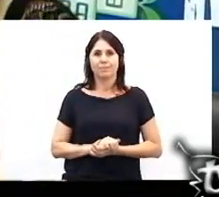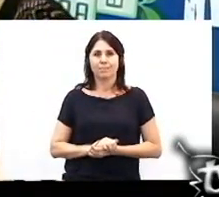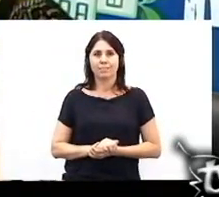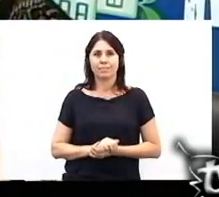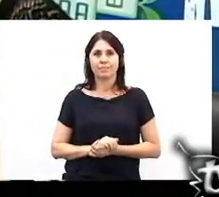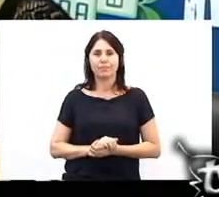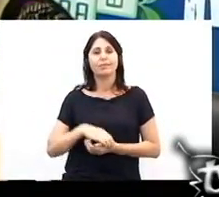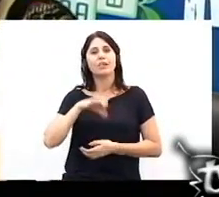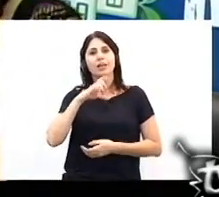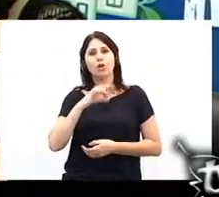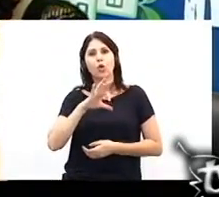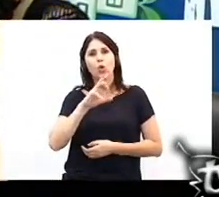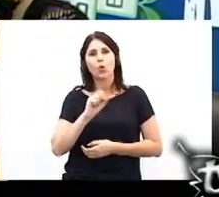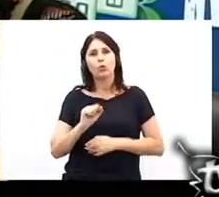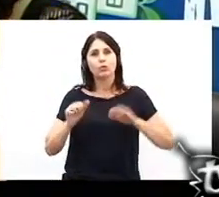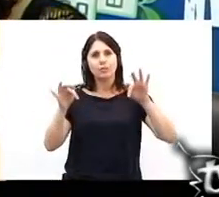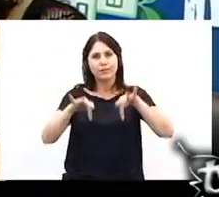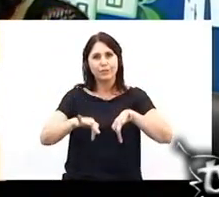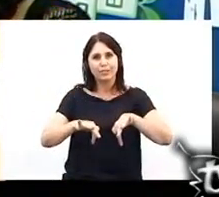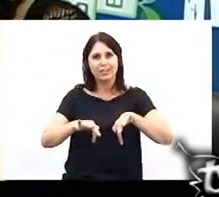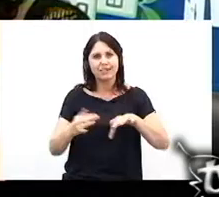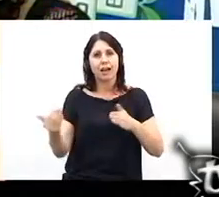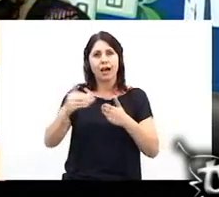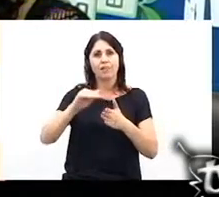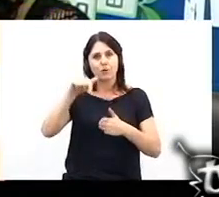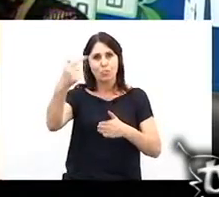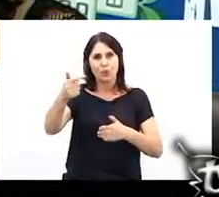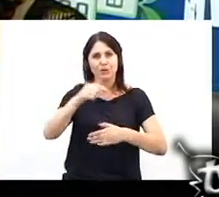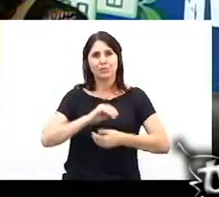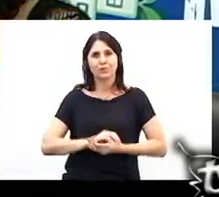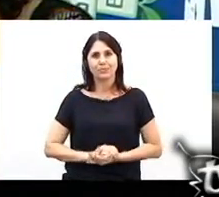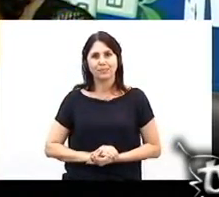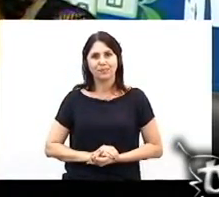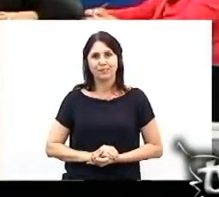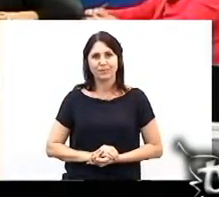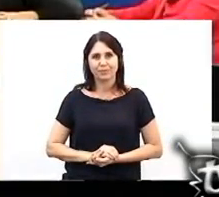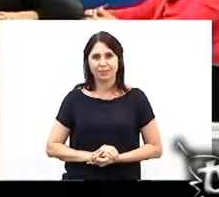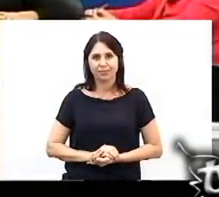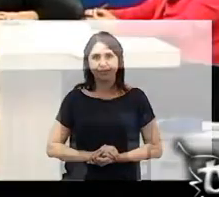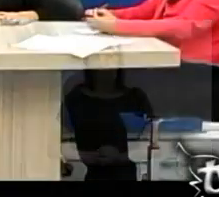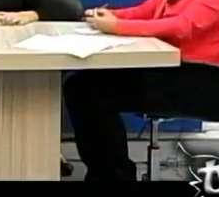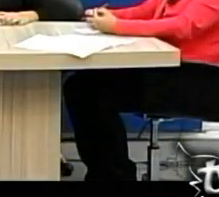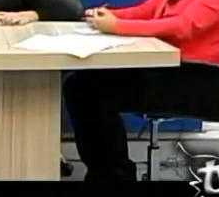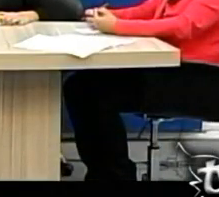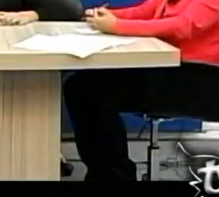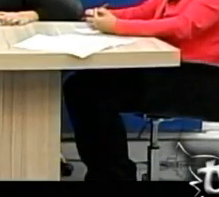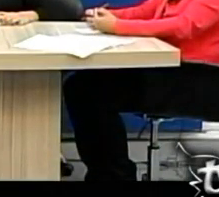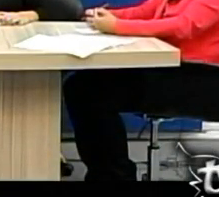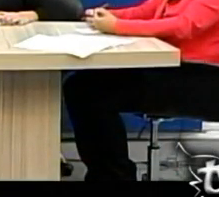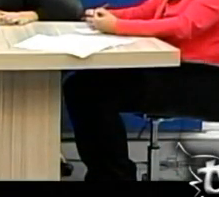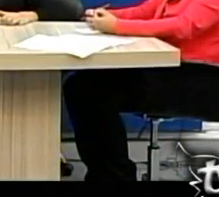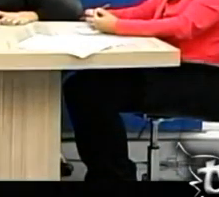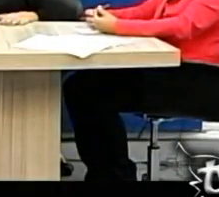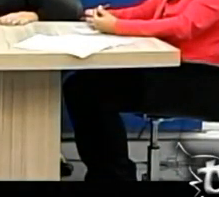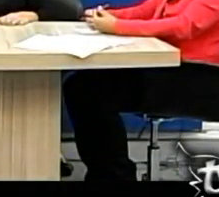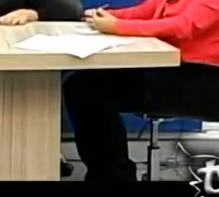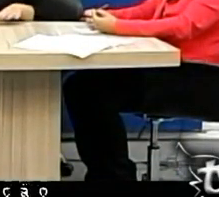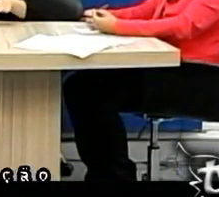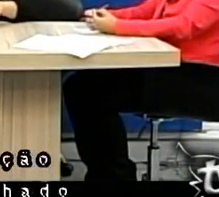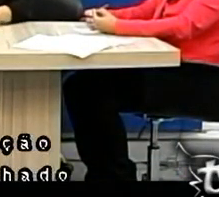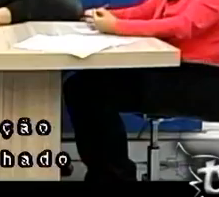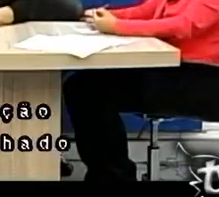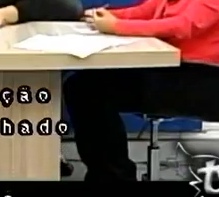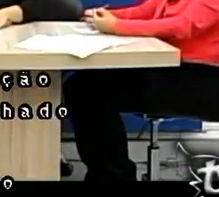março, às 10 horas, da Secretaria de Segurança Pública, a participar aí de mais uma reunião da Câmara Temática de Segurança no Trânsito.